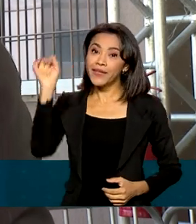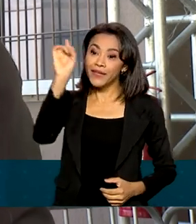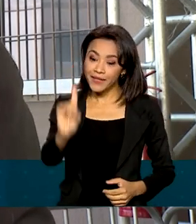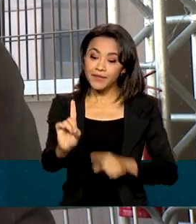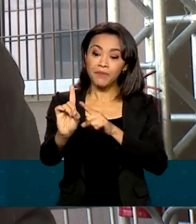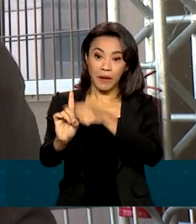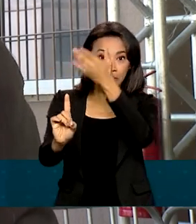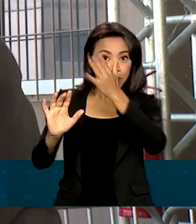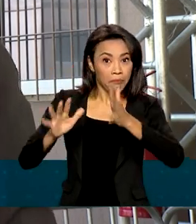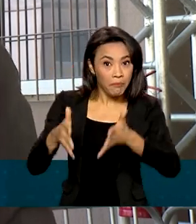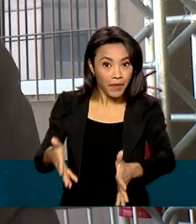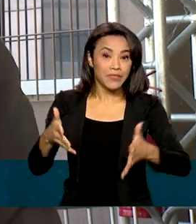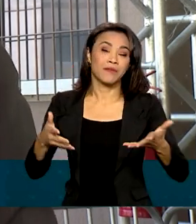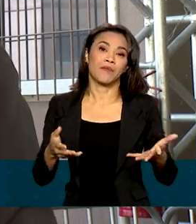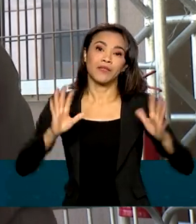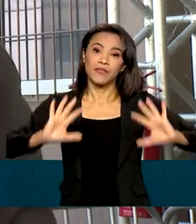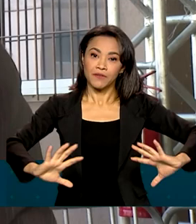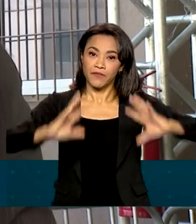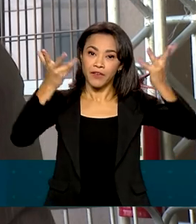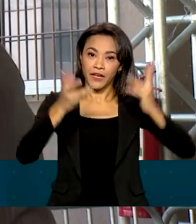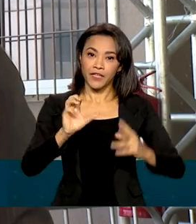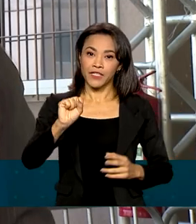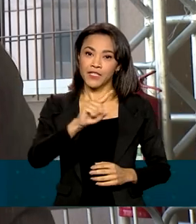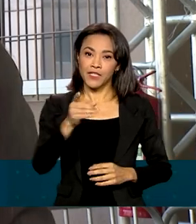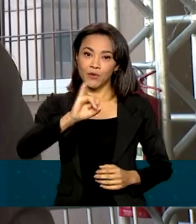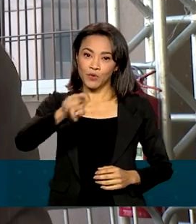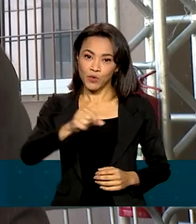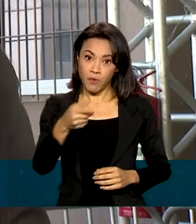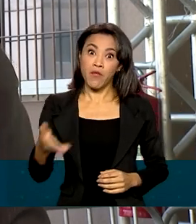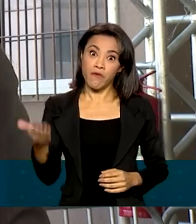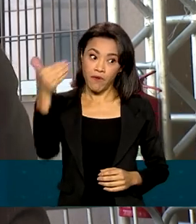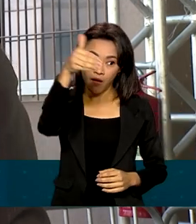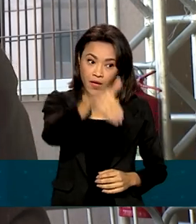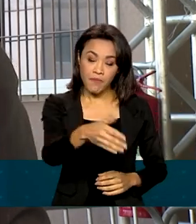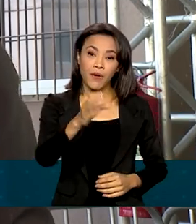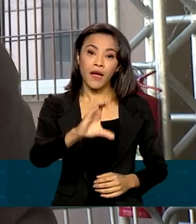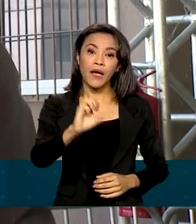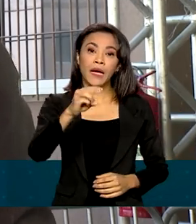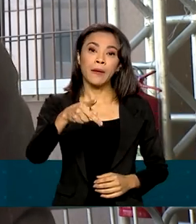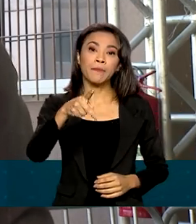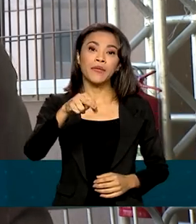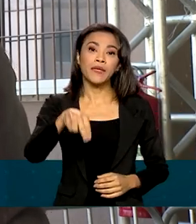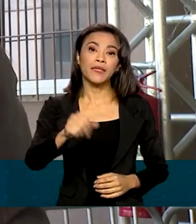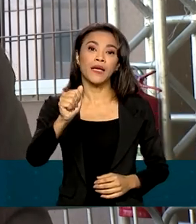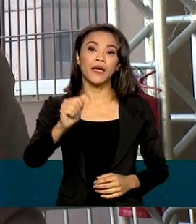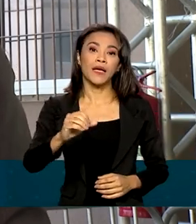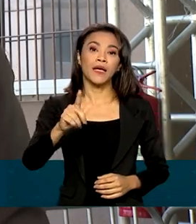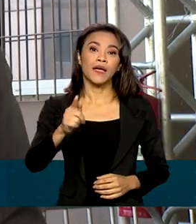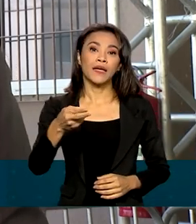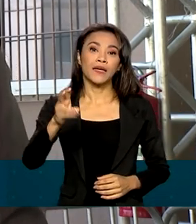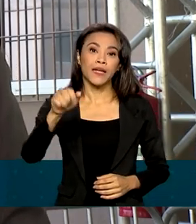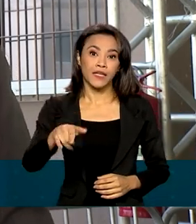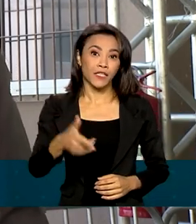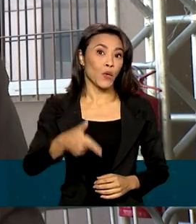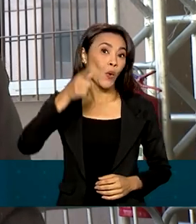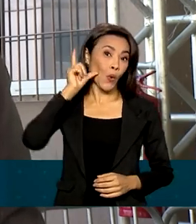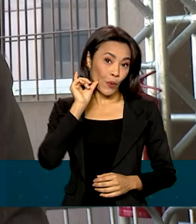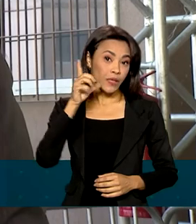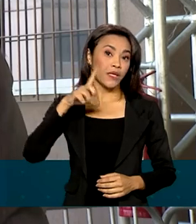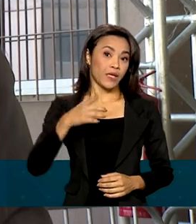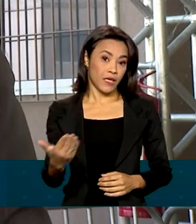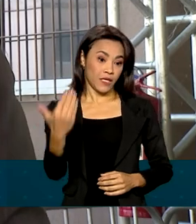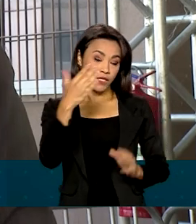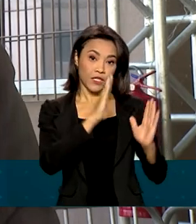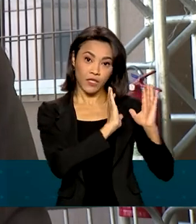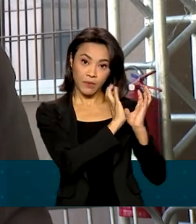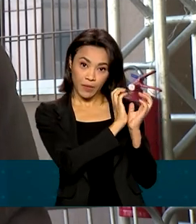dos festejos de São João. Hoje ele vai para Campina Grande, ontem ele esteve em Caruaru, em Pernambuco, lá onde